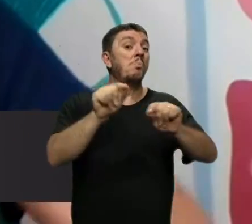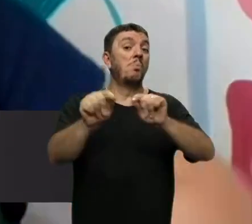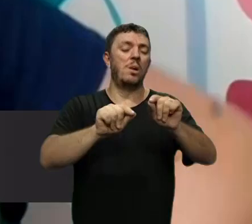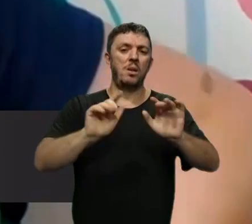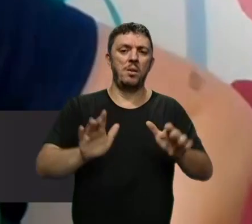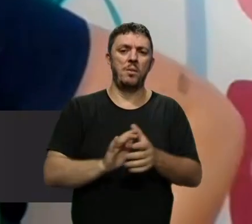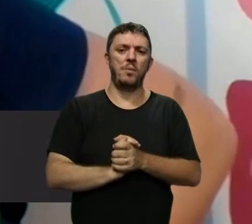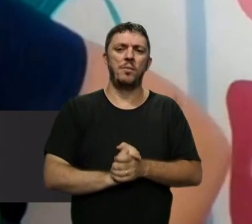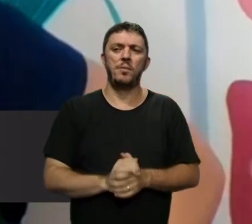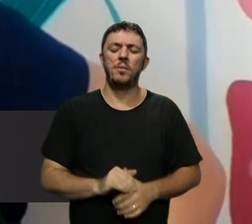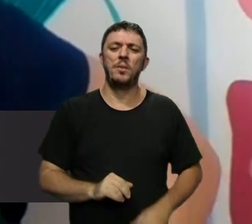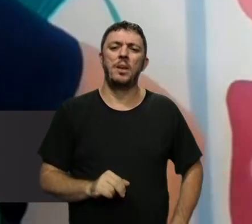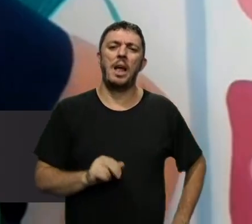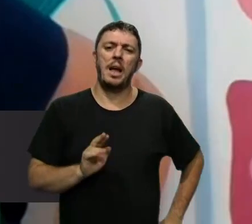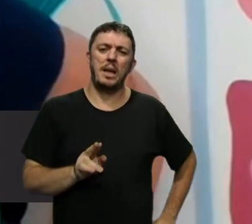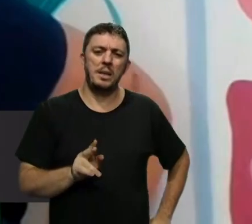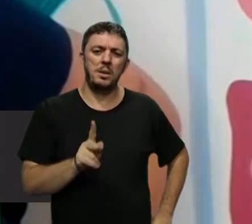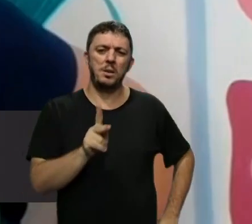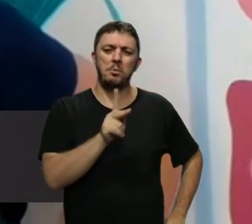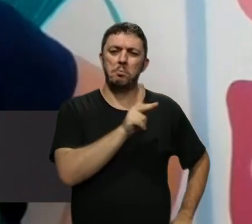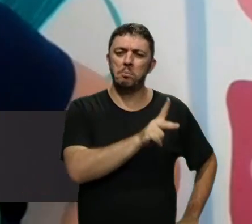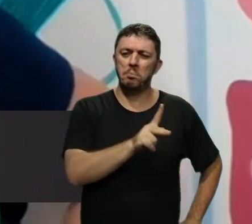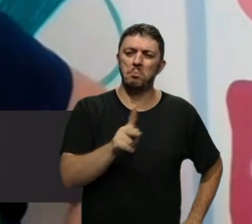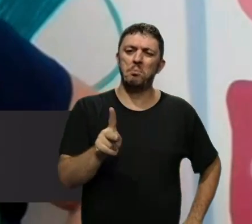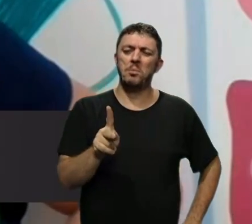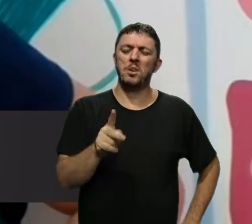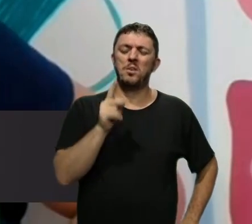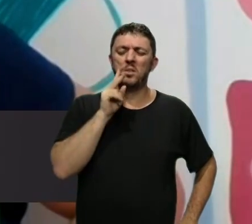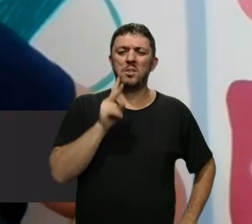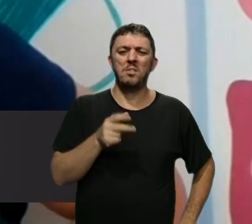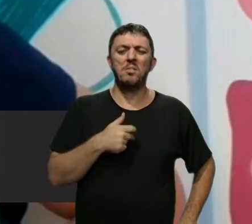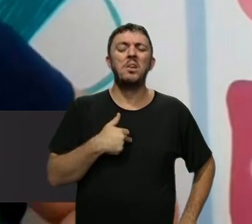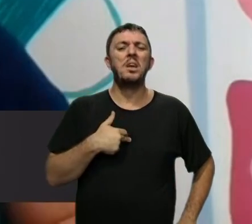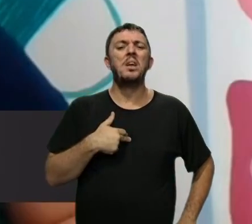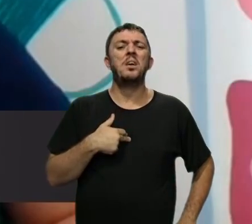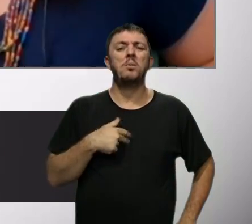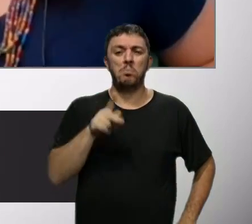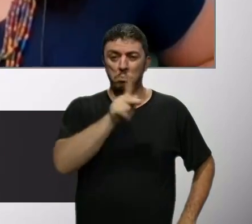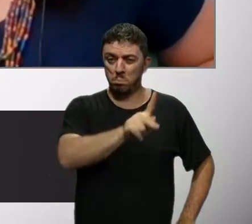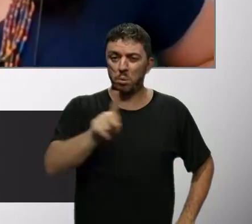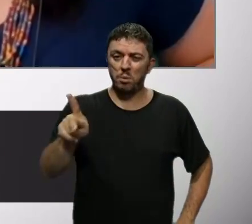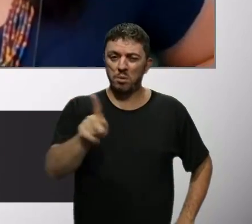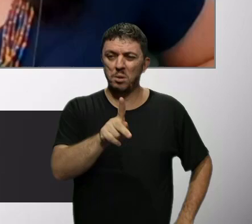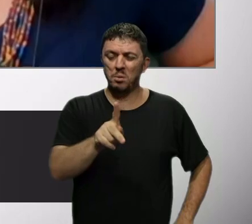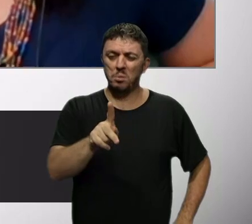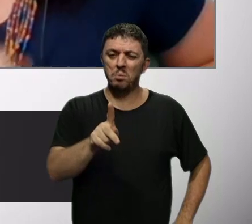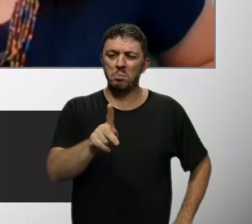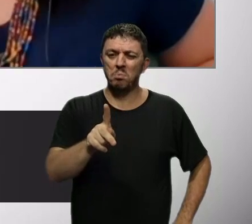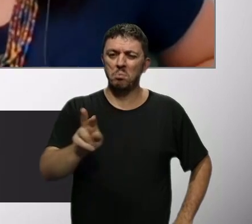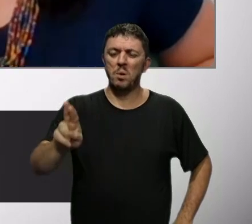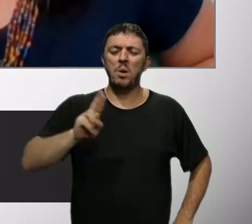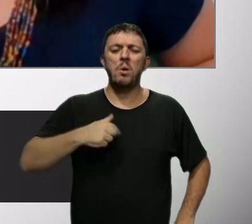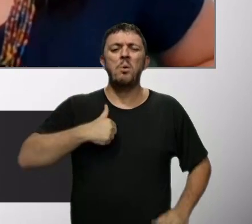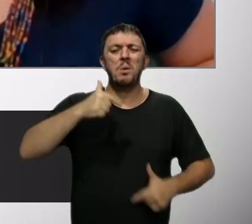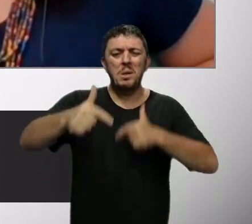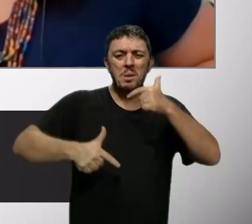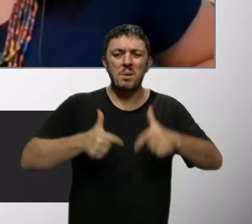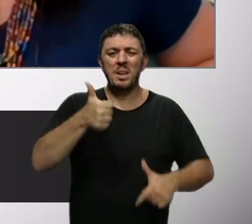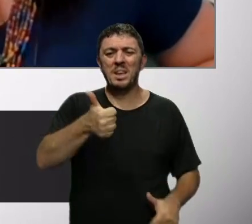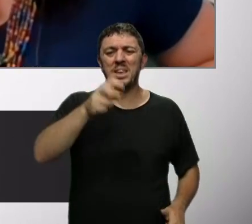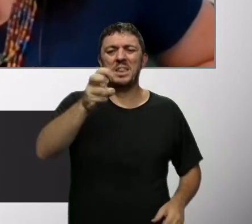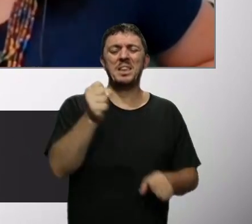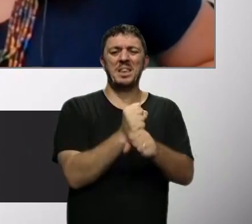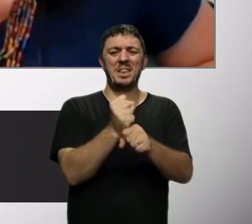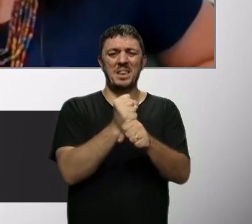assim, meio que desdenhou, falou assim: eu trabalho aqui há 15 anos, Você acha que eu